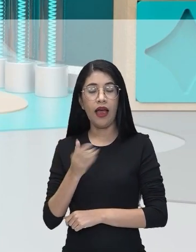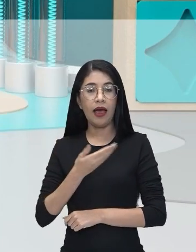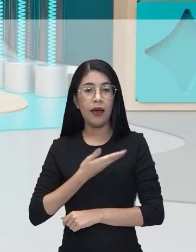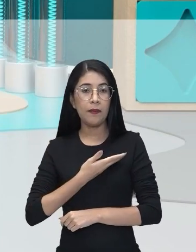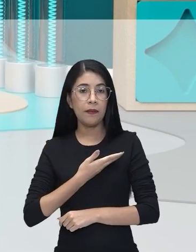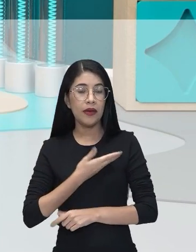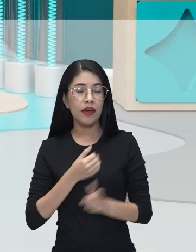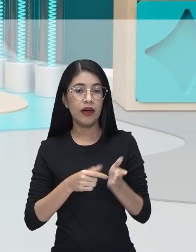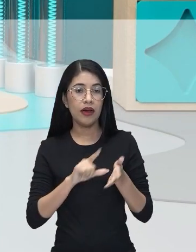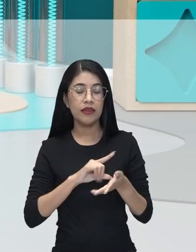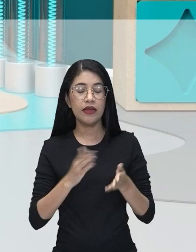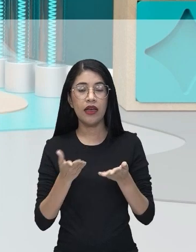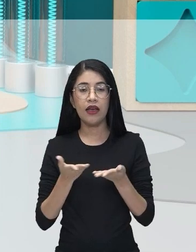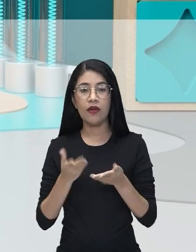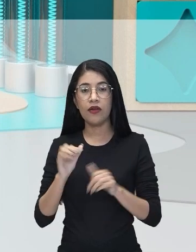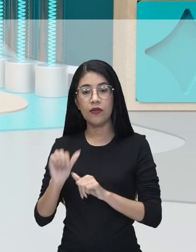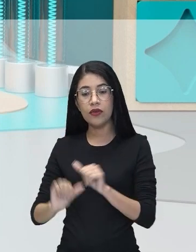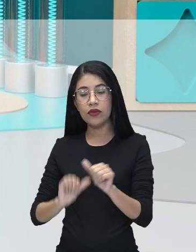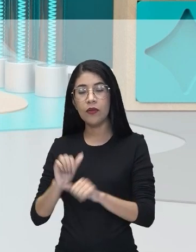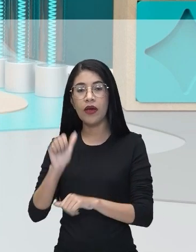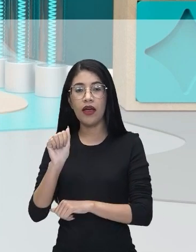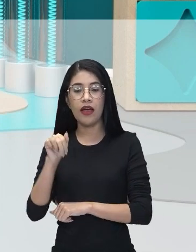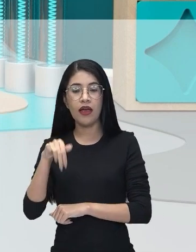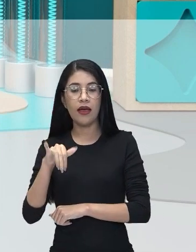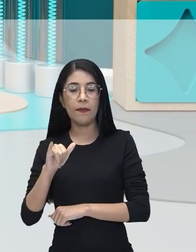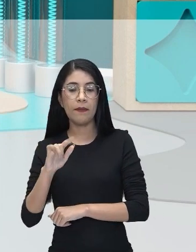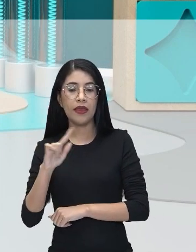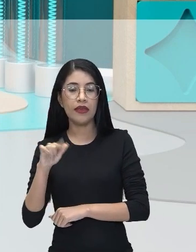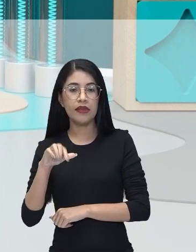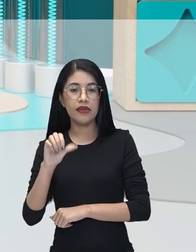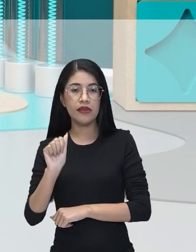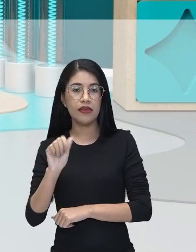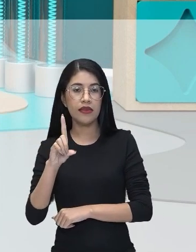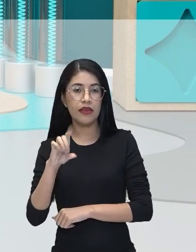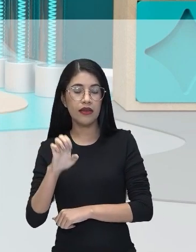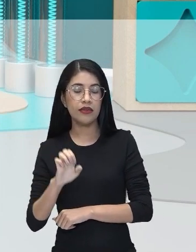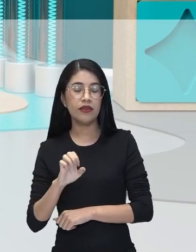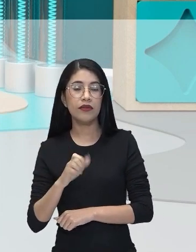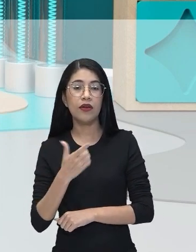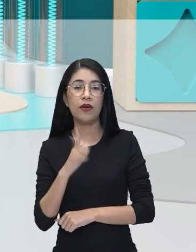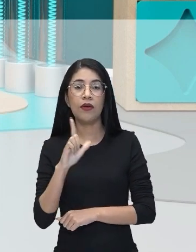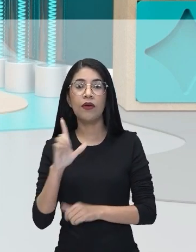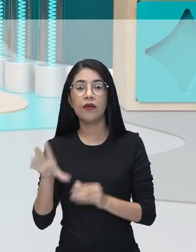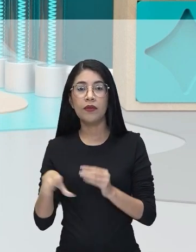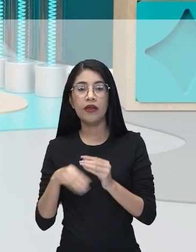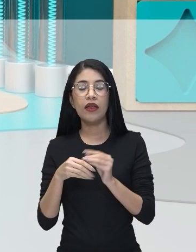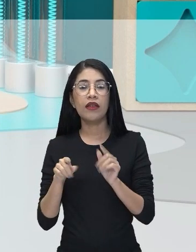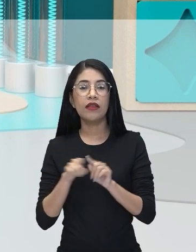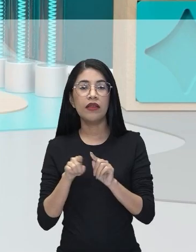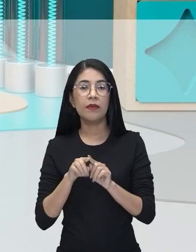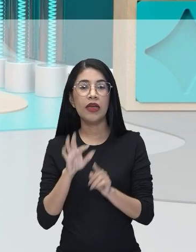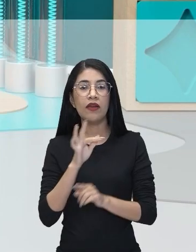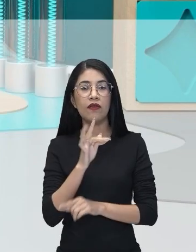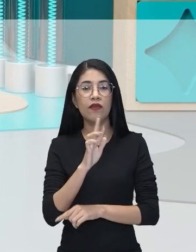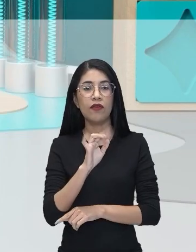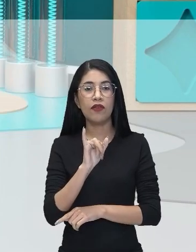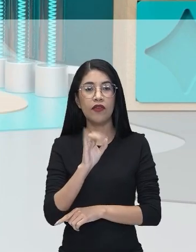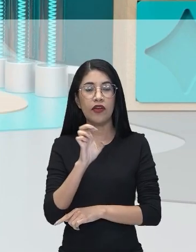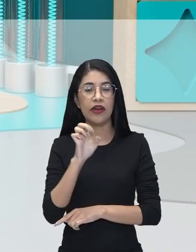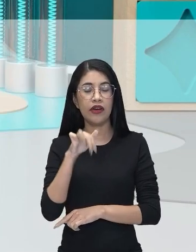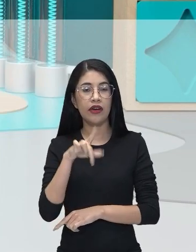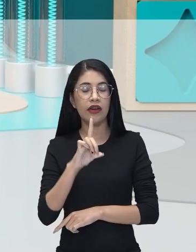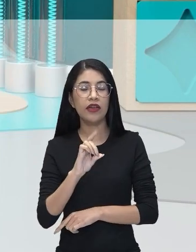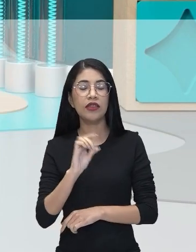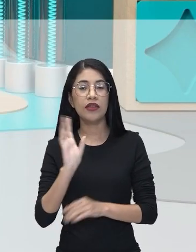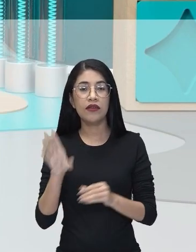quê? Amizade. Então, vamos aqui formar outra palavra com friend, utilizando outra partezinha aqui, que